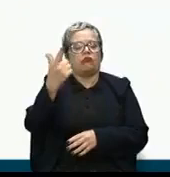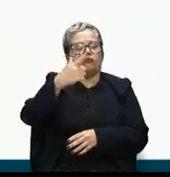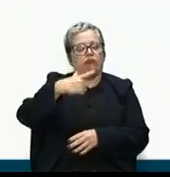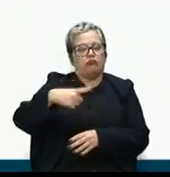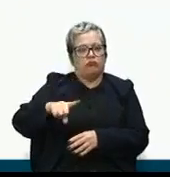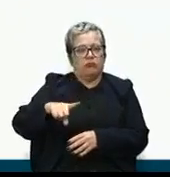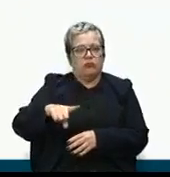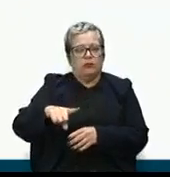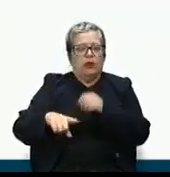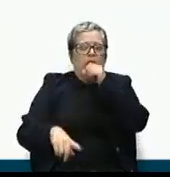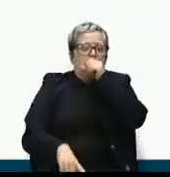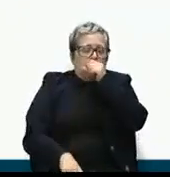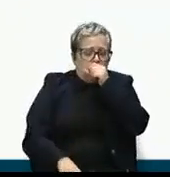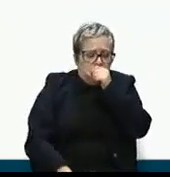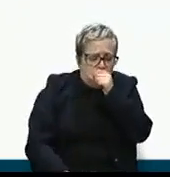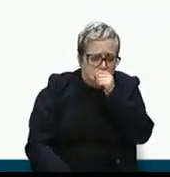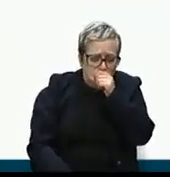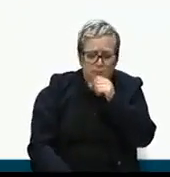continuo devendo 1.